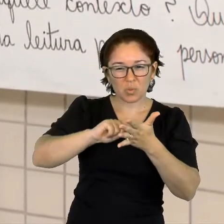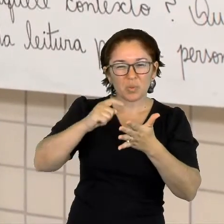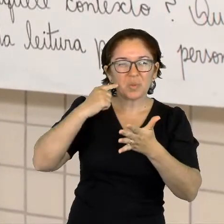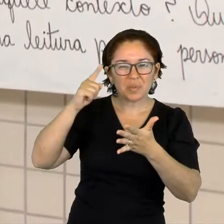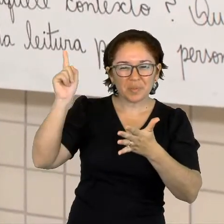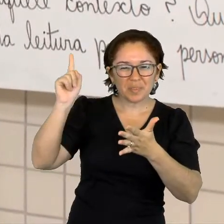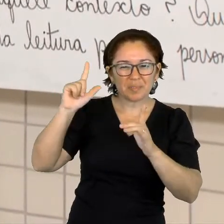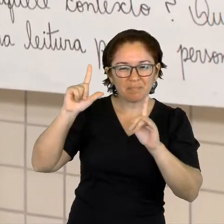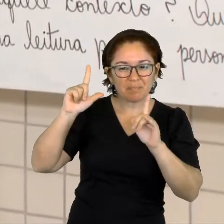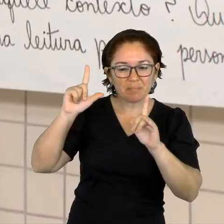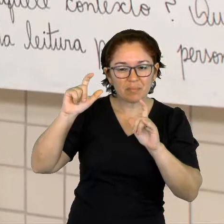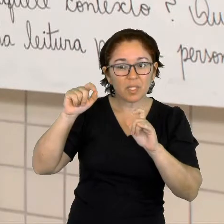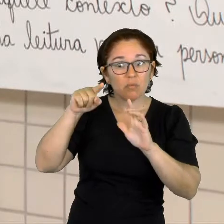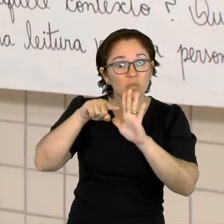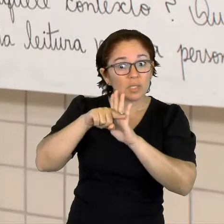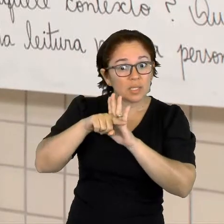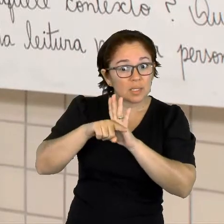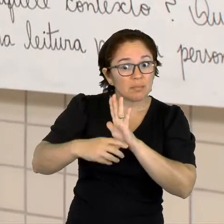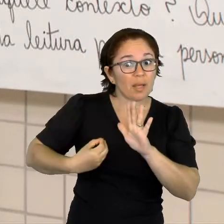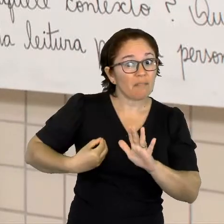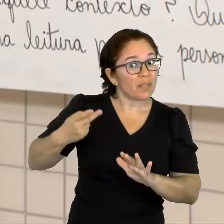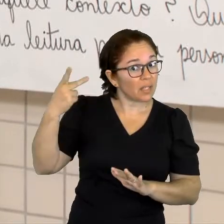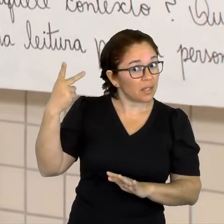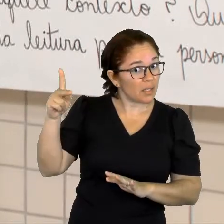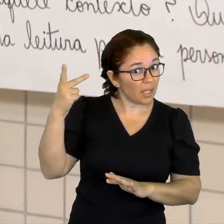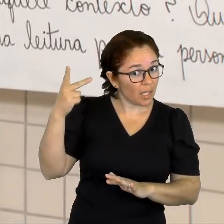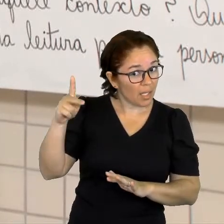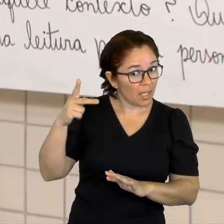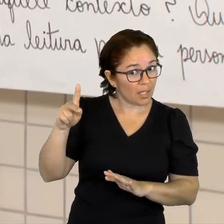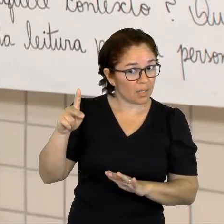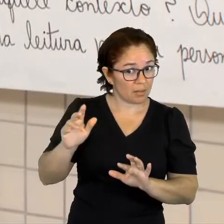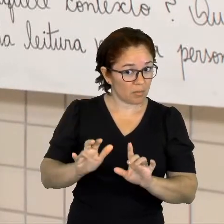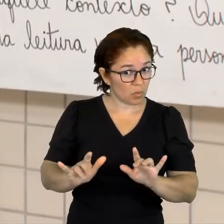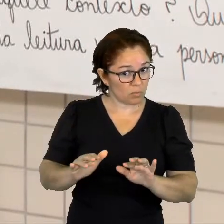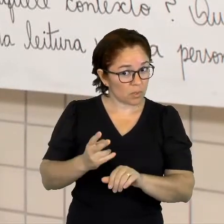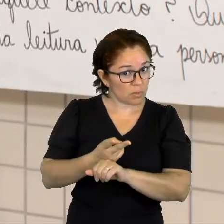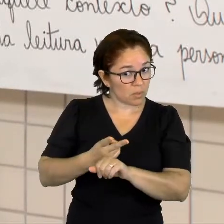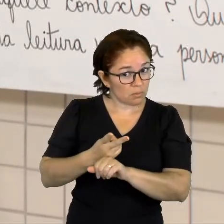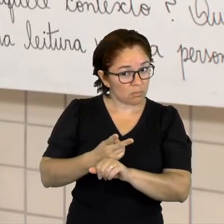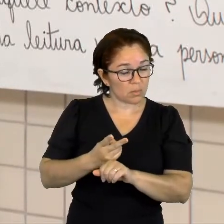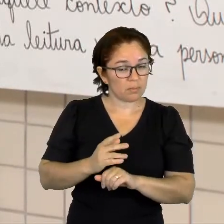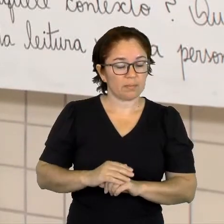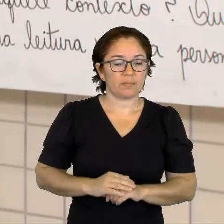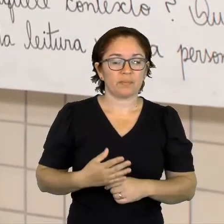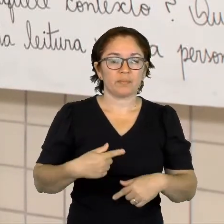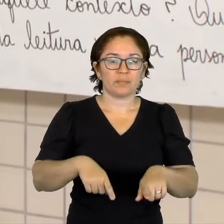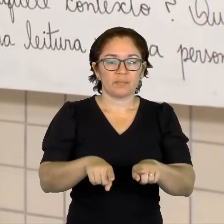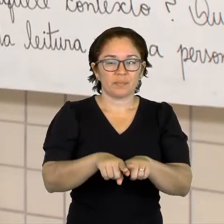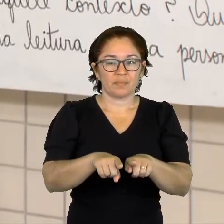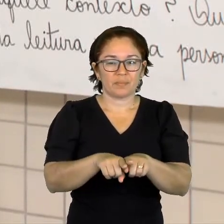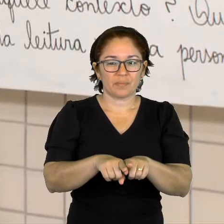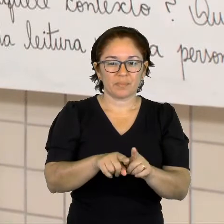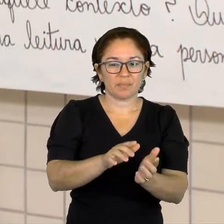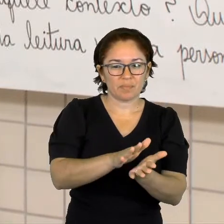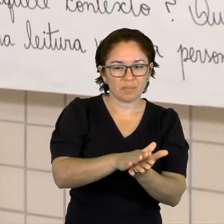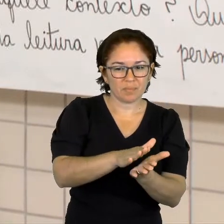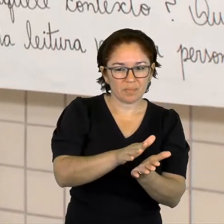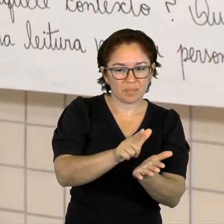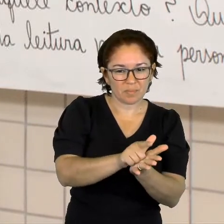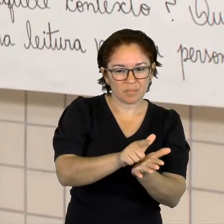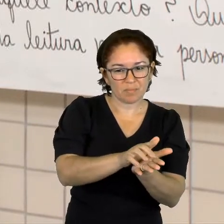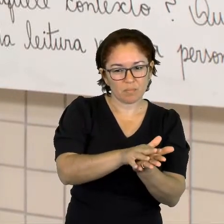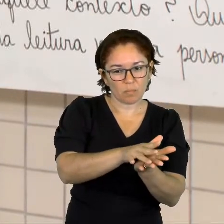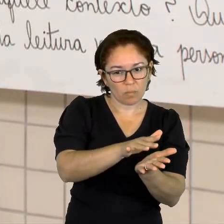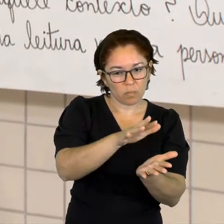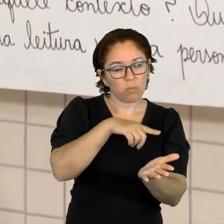né, sobre a vida desse autor. E, além disso, lá no bloco de estudo tem algumas